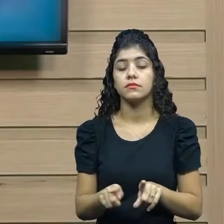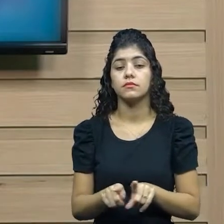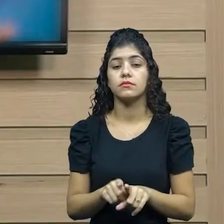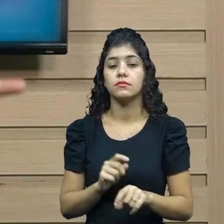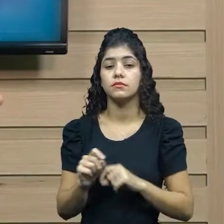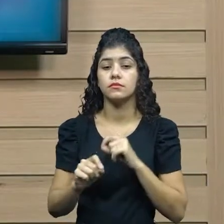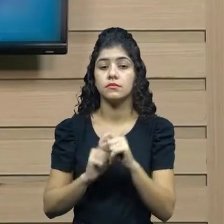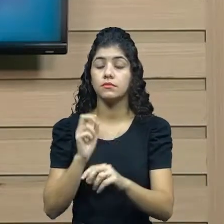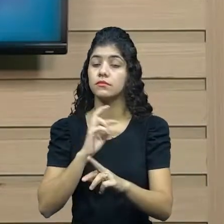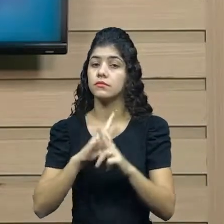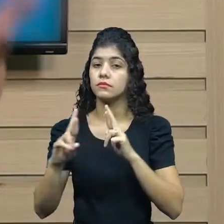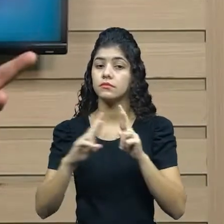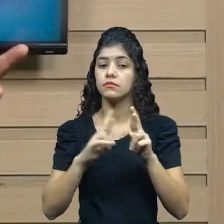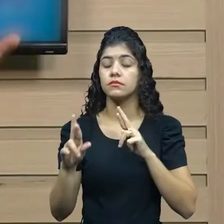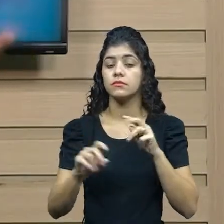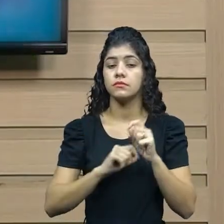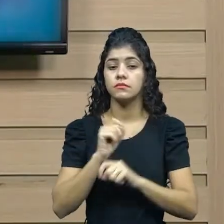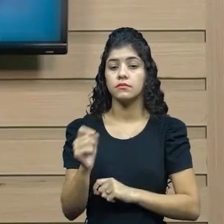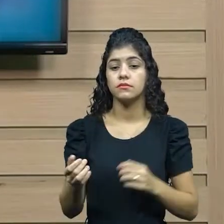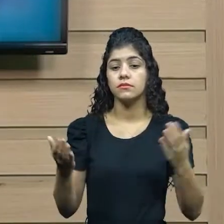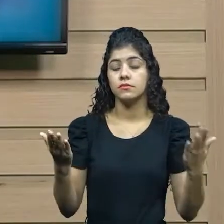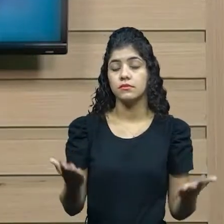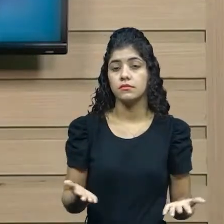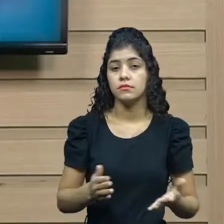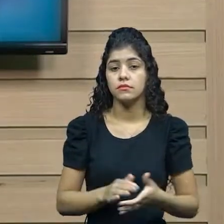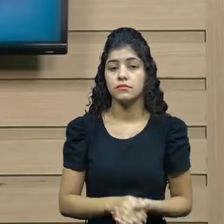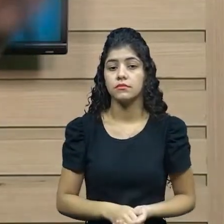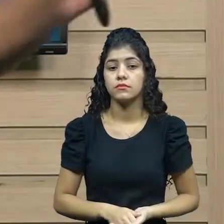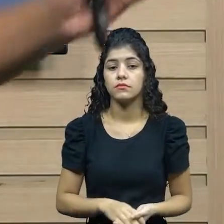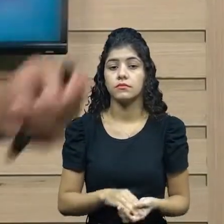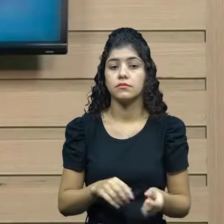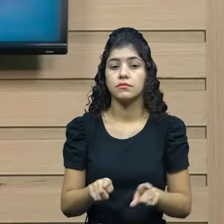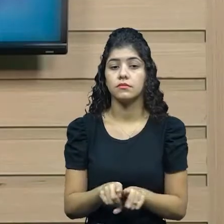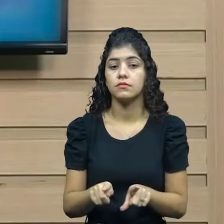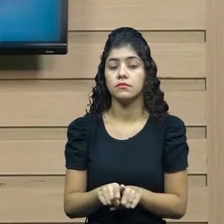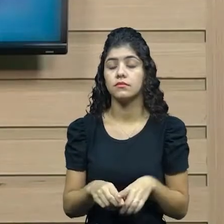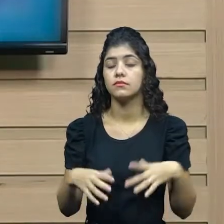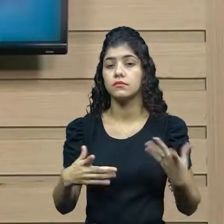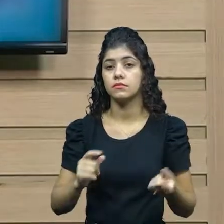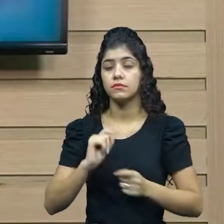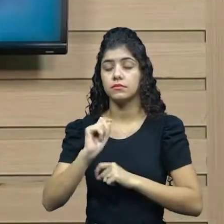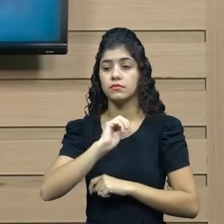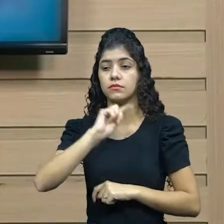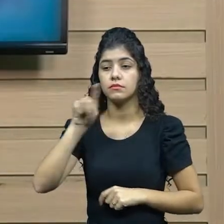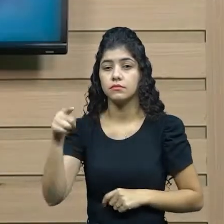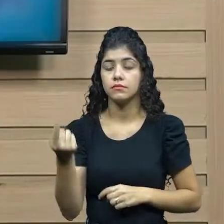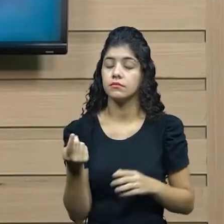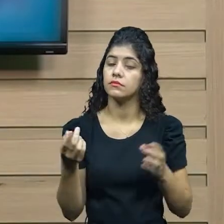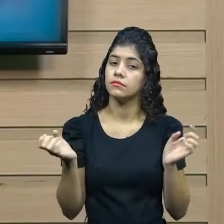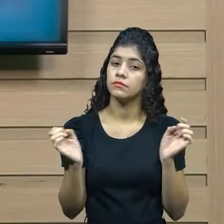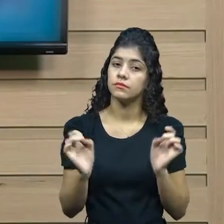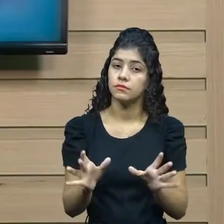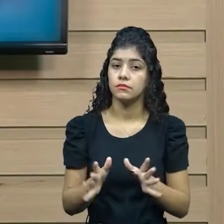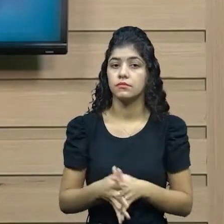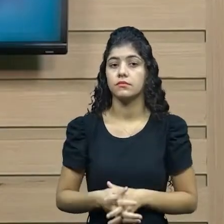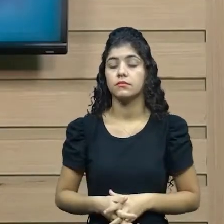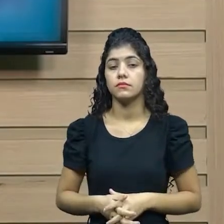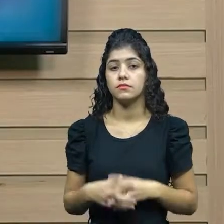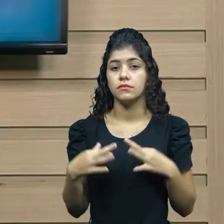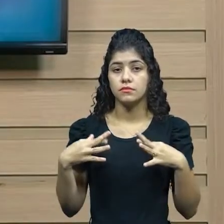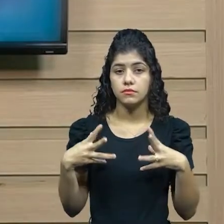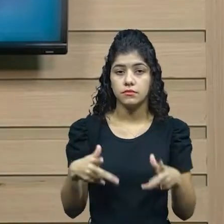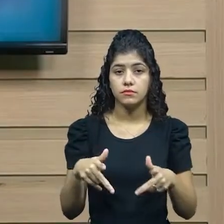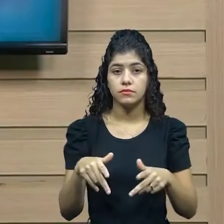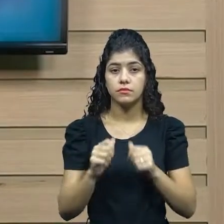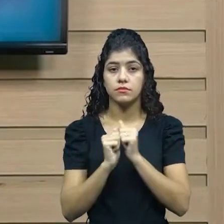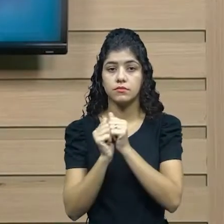da relação de onde vai vender e vai até a pós-venda, ou seja, é tudo integrado, é